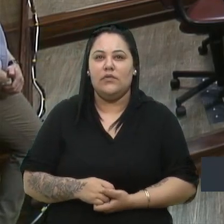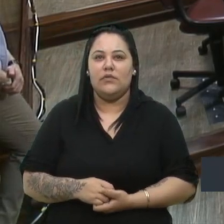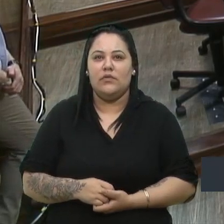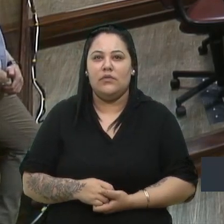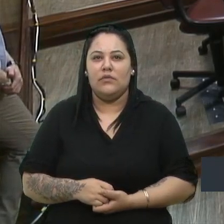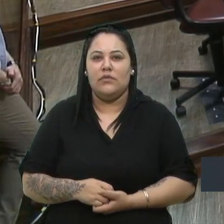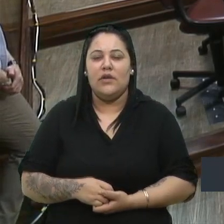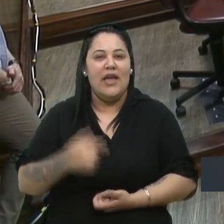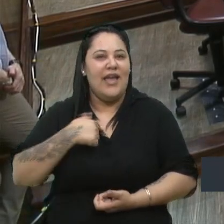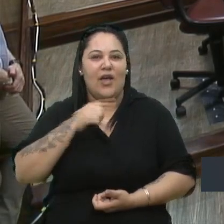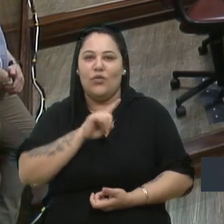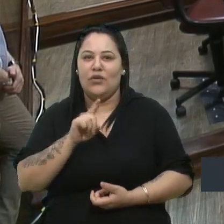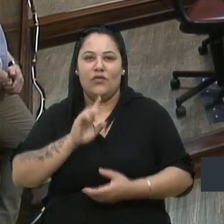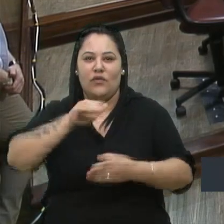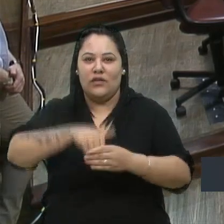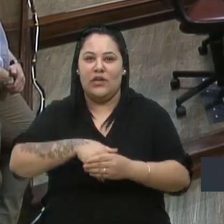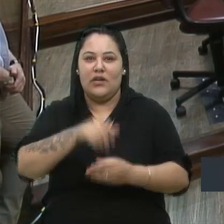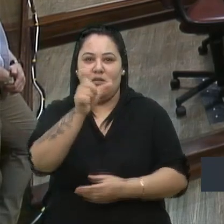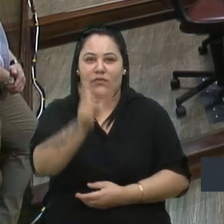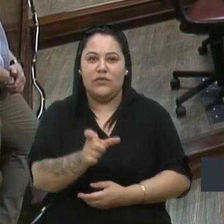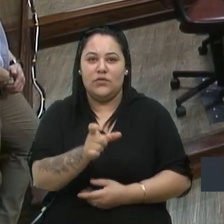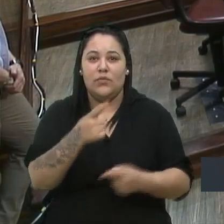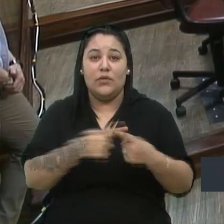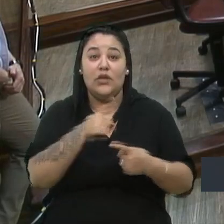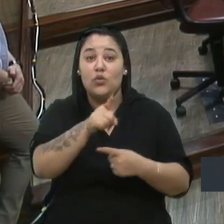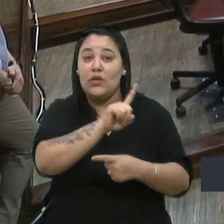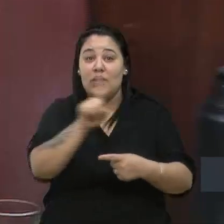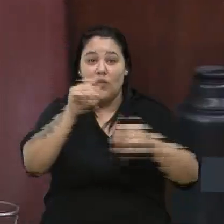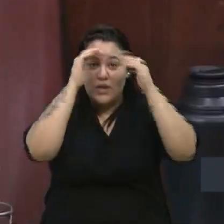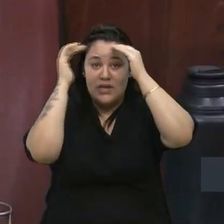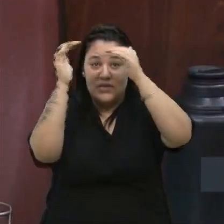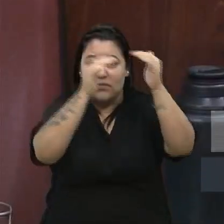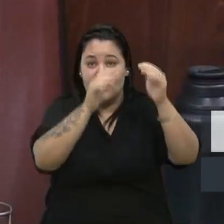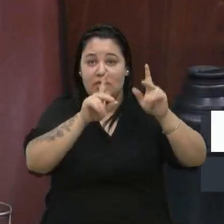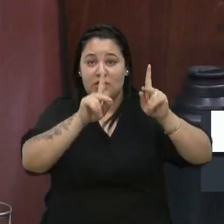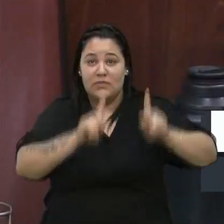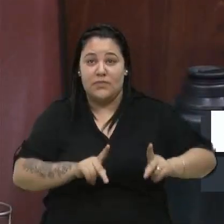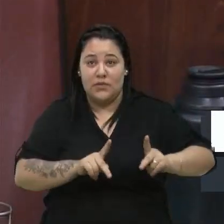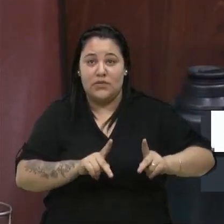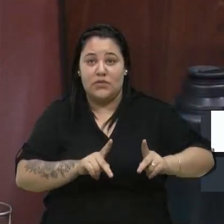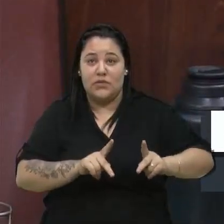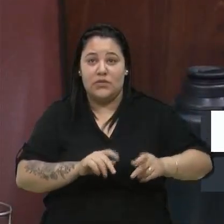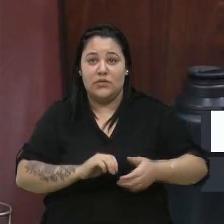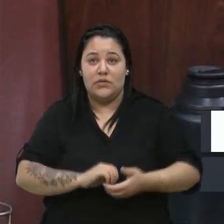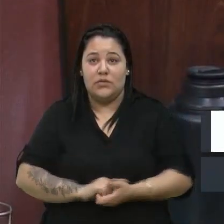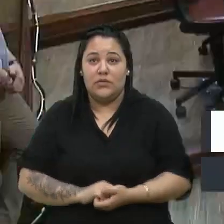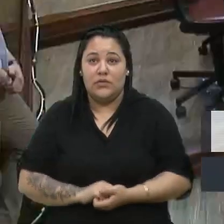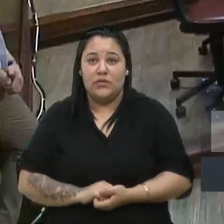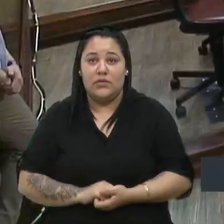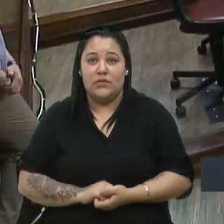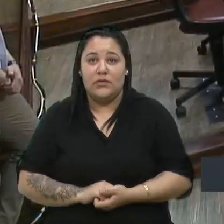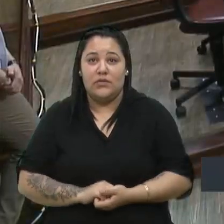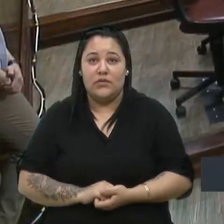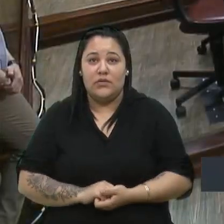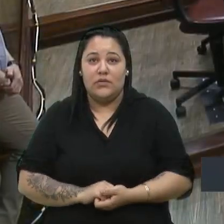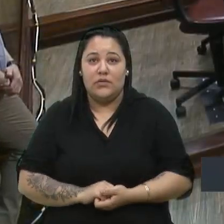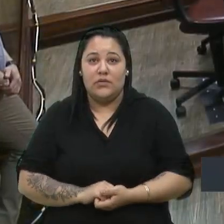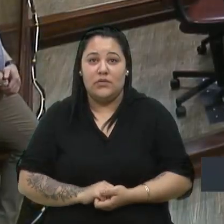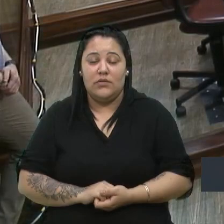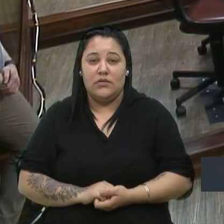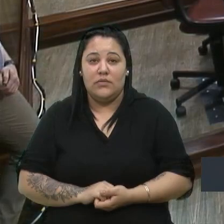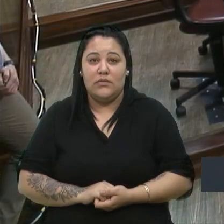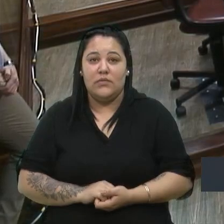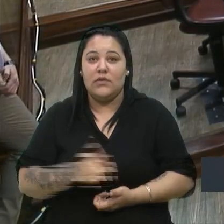for candidato a prefeito, porque o senhor não respeita as pessoas, generaliza de forma parva e desrespeitosa. Obrigado. Obrigado. Não teve a resposta, mas a gente já